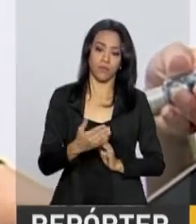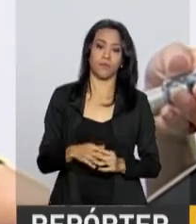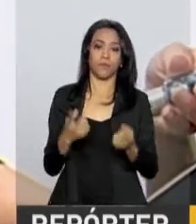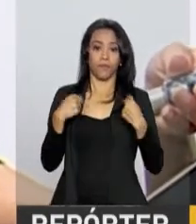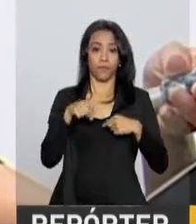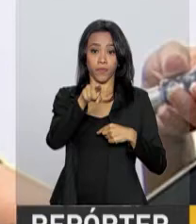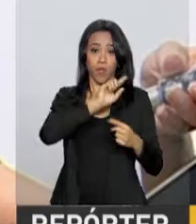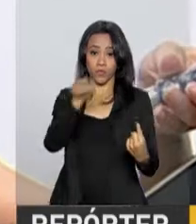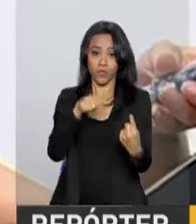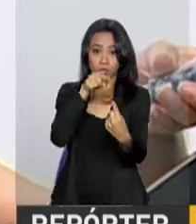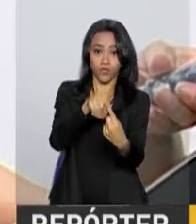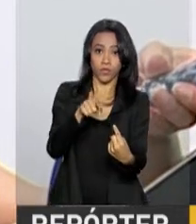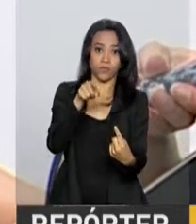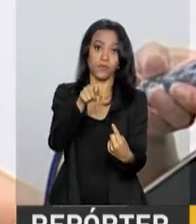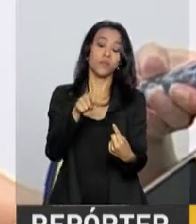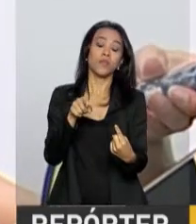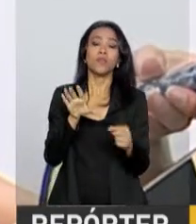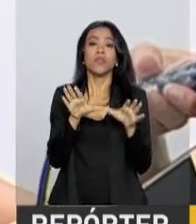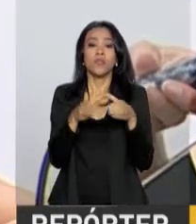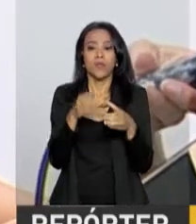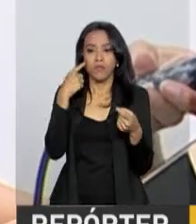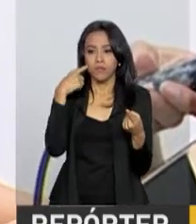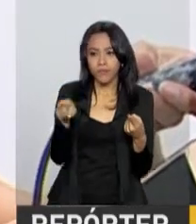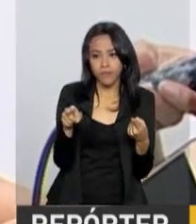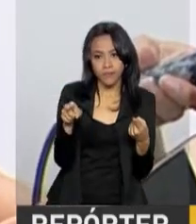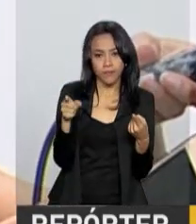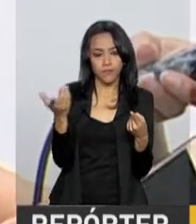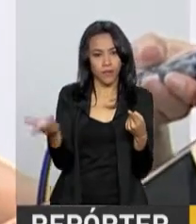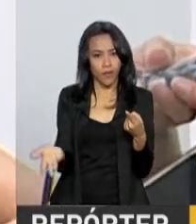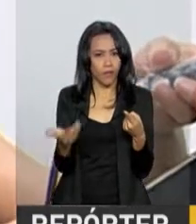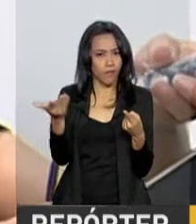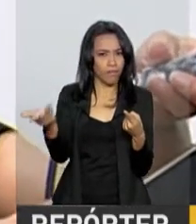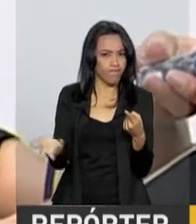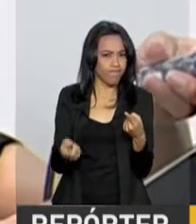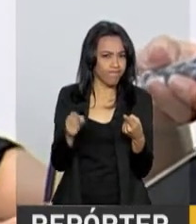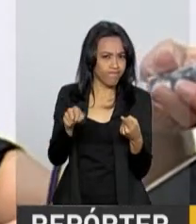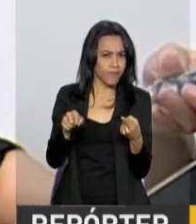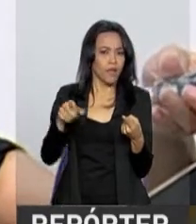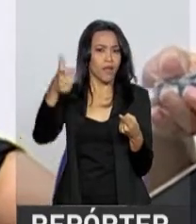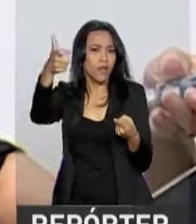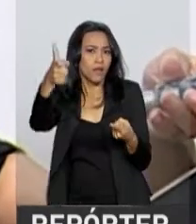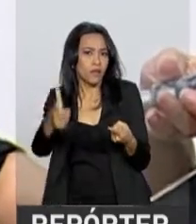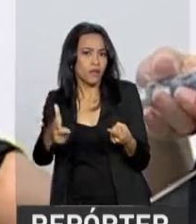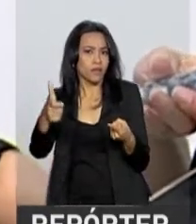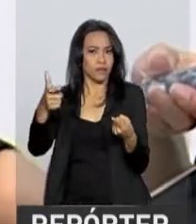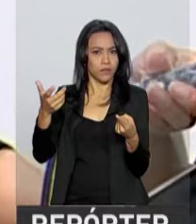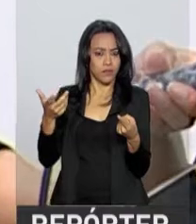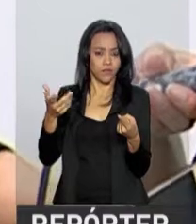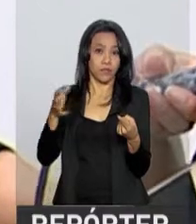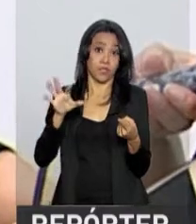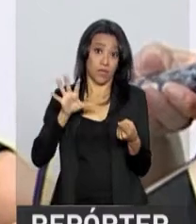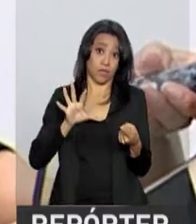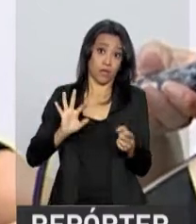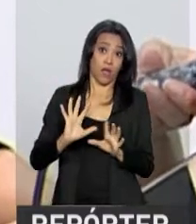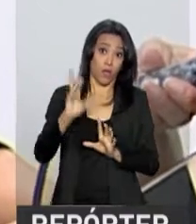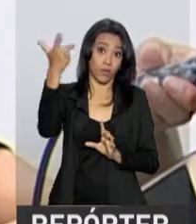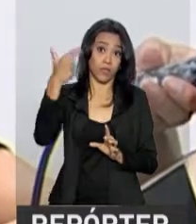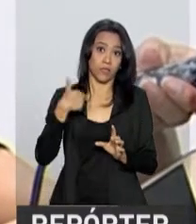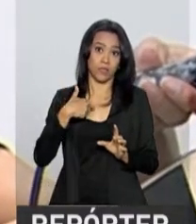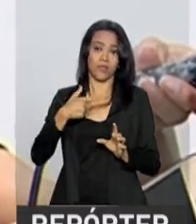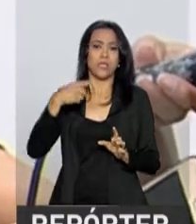objetivando essa ação indicando elementos tanto ela própria no campo repressivo desenvolve operações